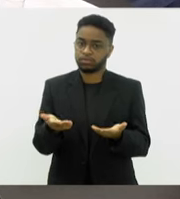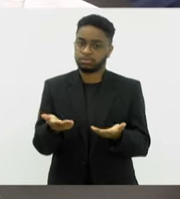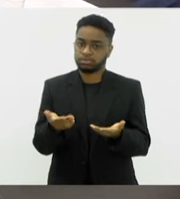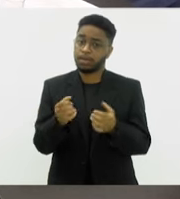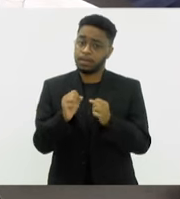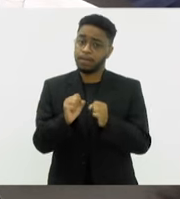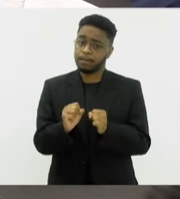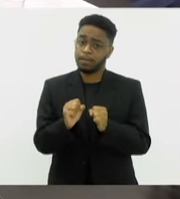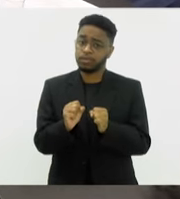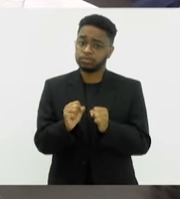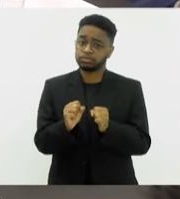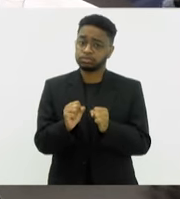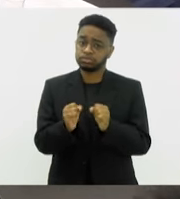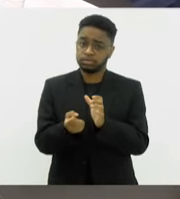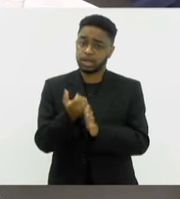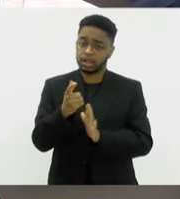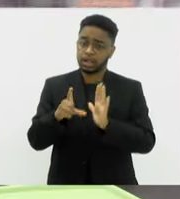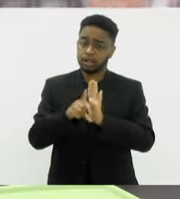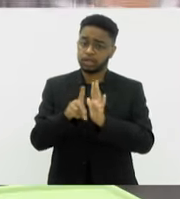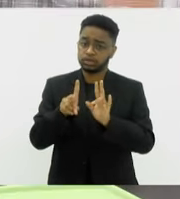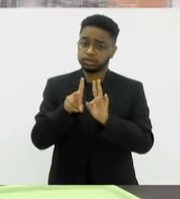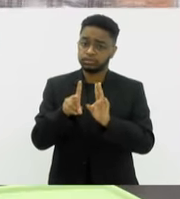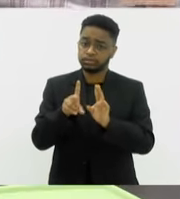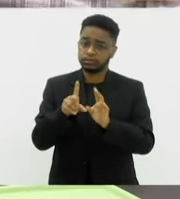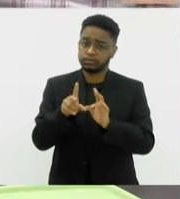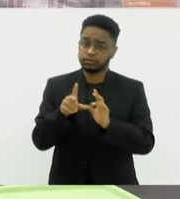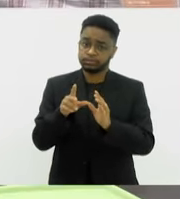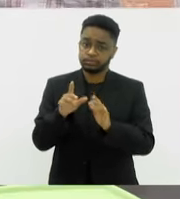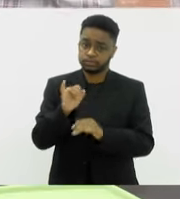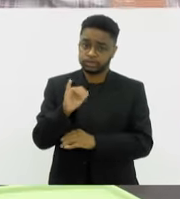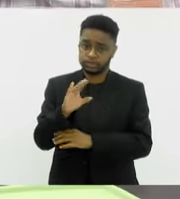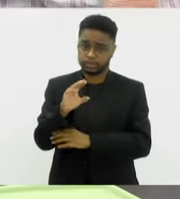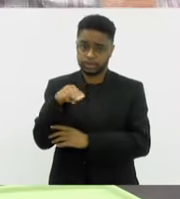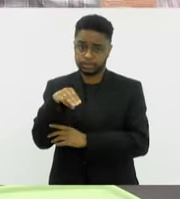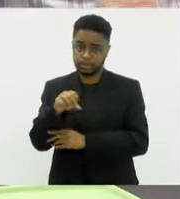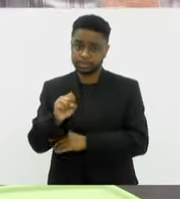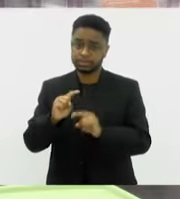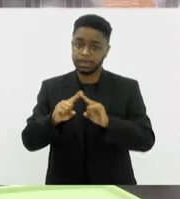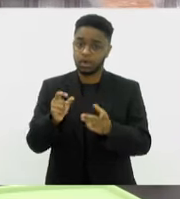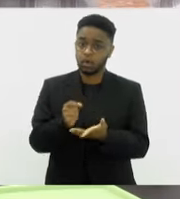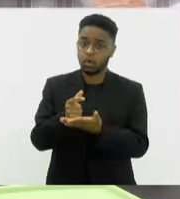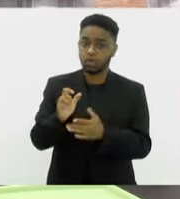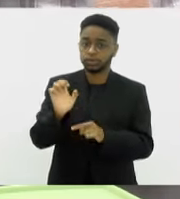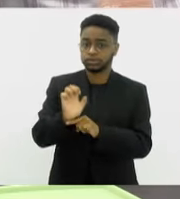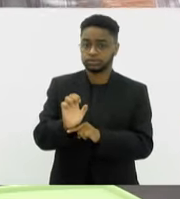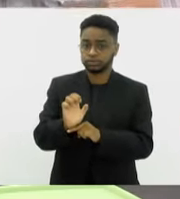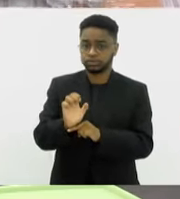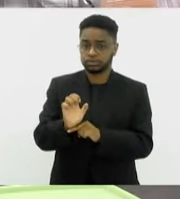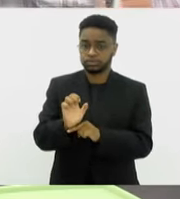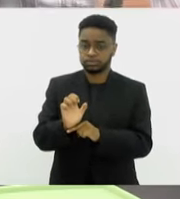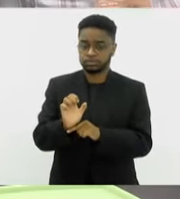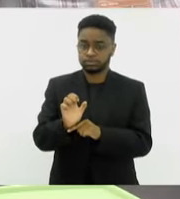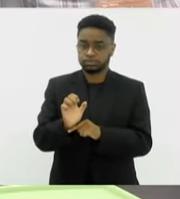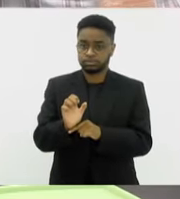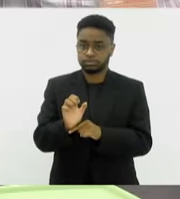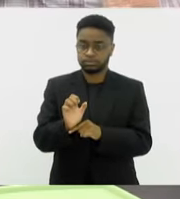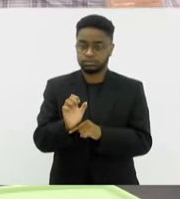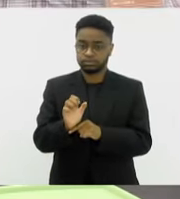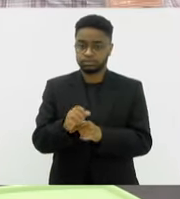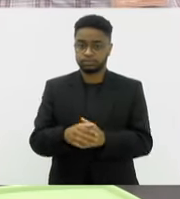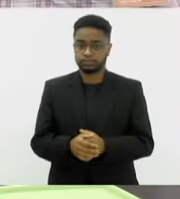pode legislar sobre ICMS, não tem problema. Mas a compra é estadual. A questão é estadual. É por aí que a gente vai. É o